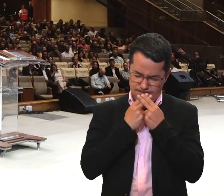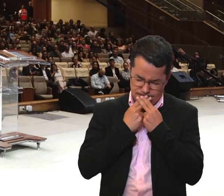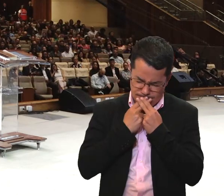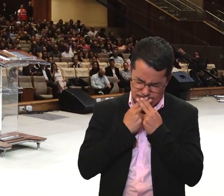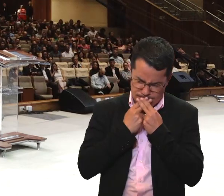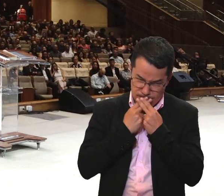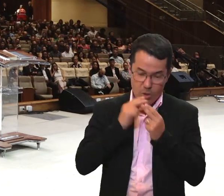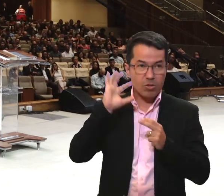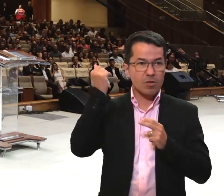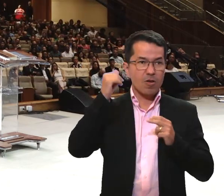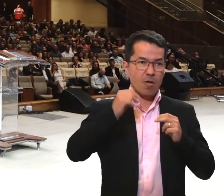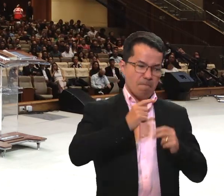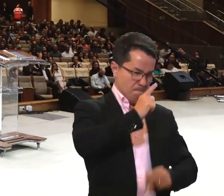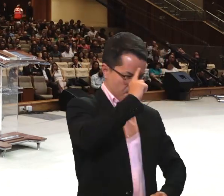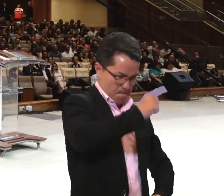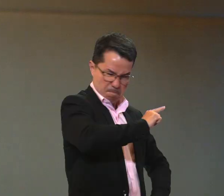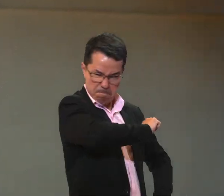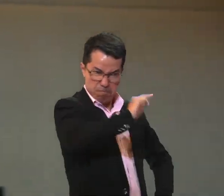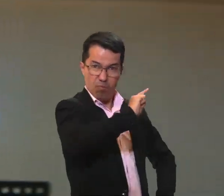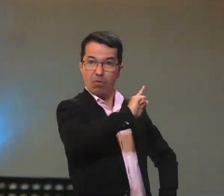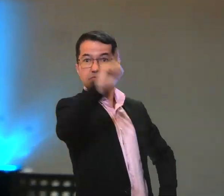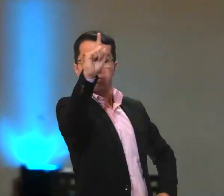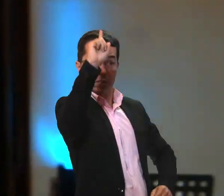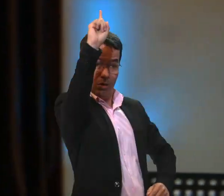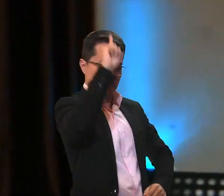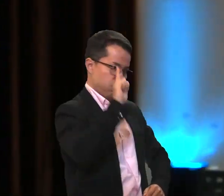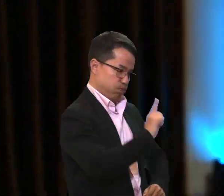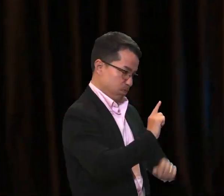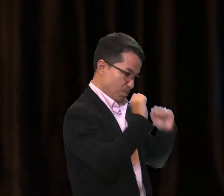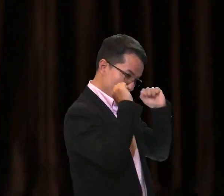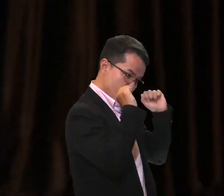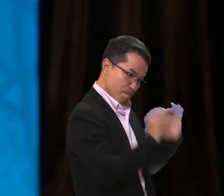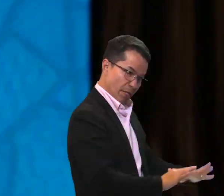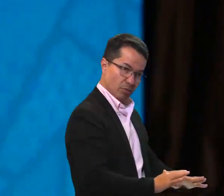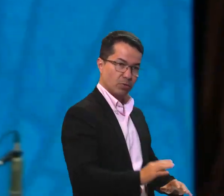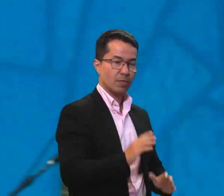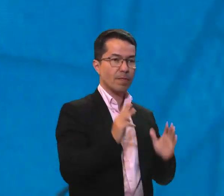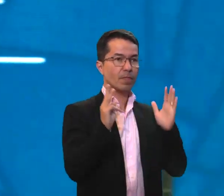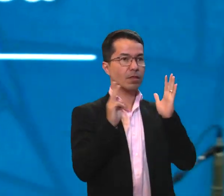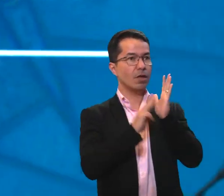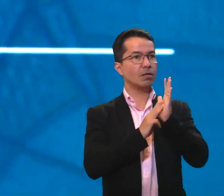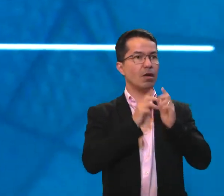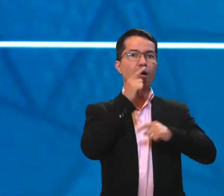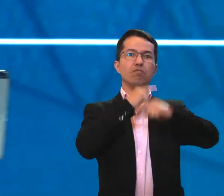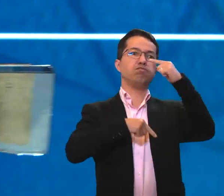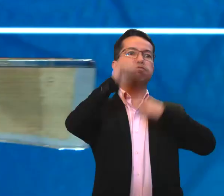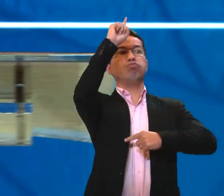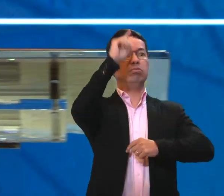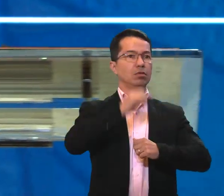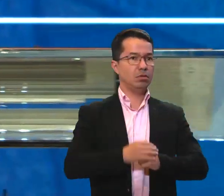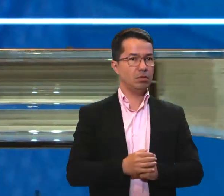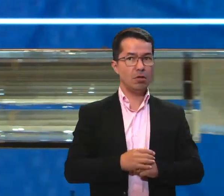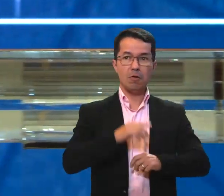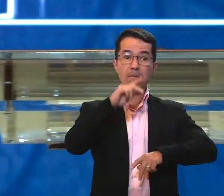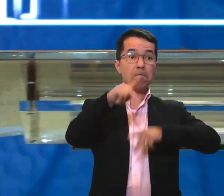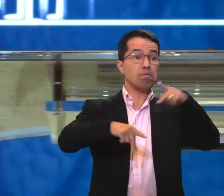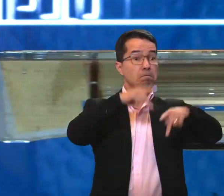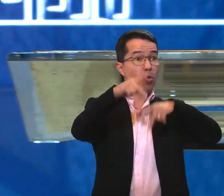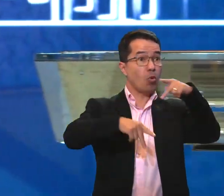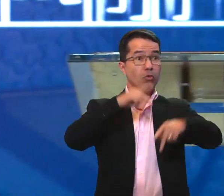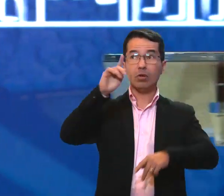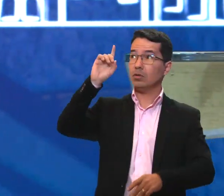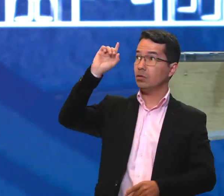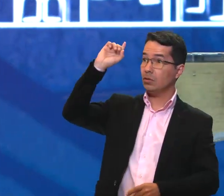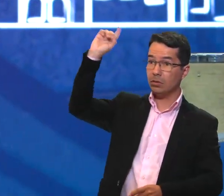espiritual. E se o povo de Deus se dobrar na presença do Senhor, se humilhar, se colocar